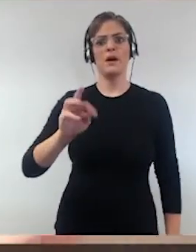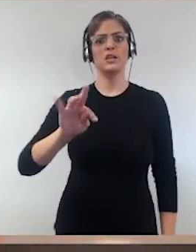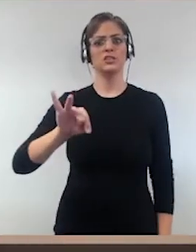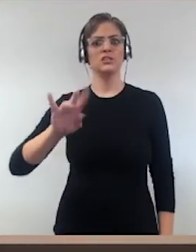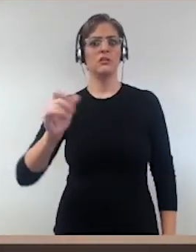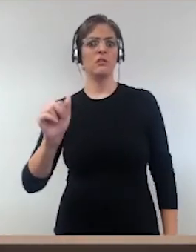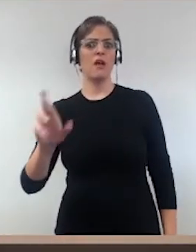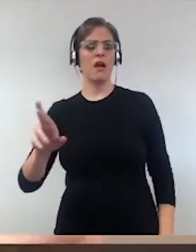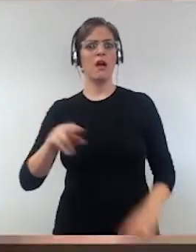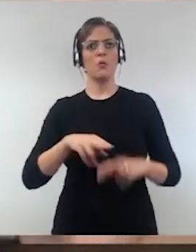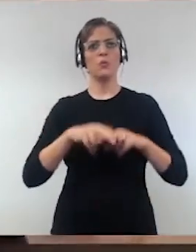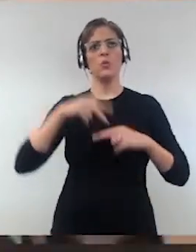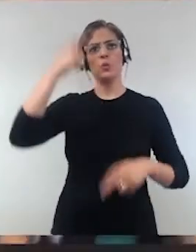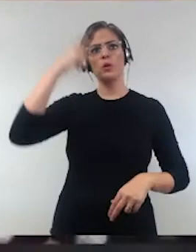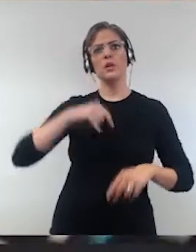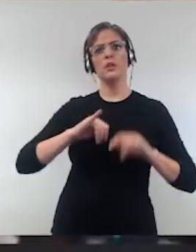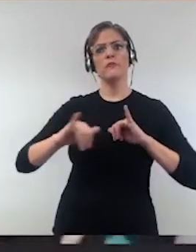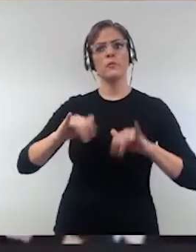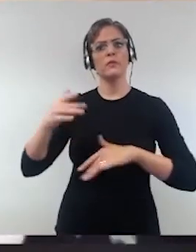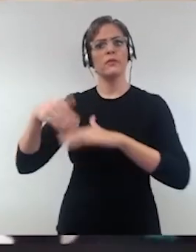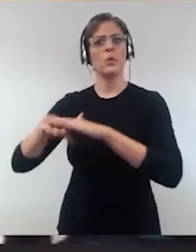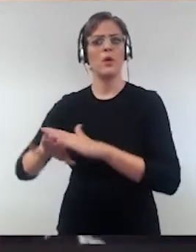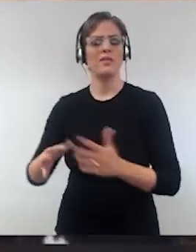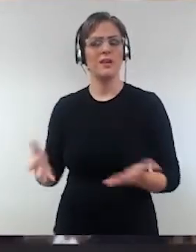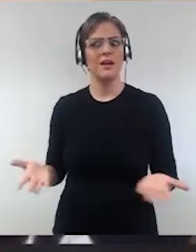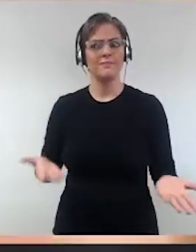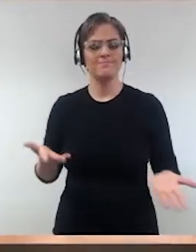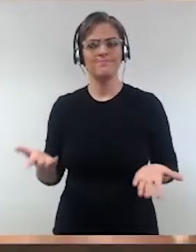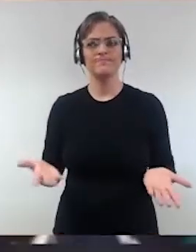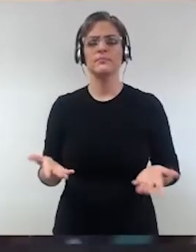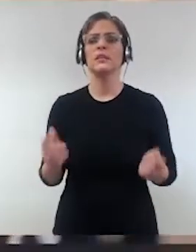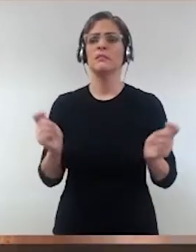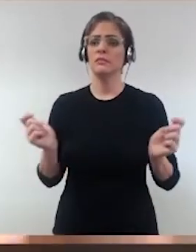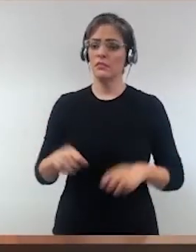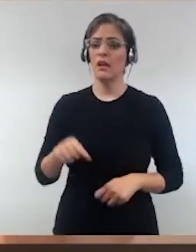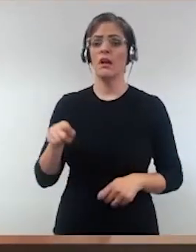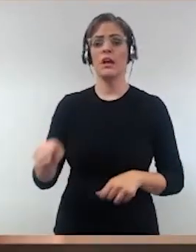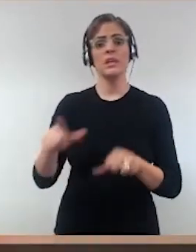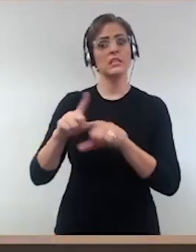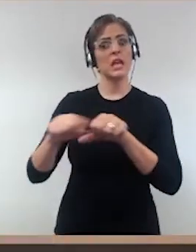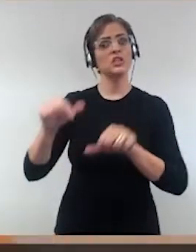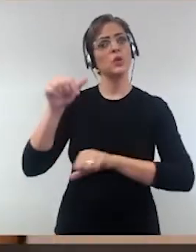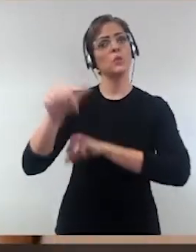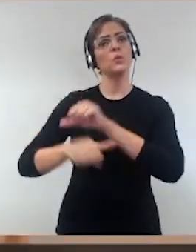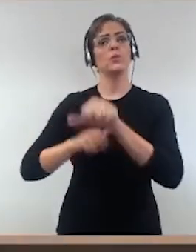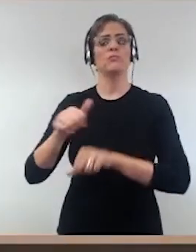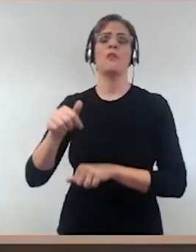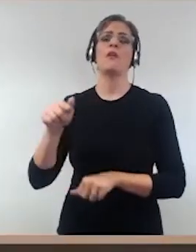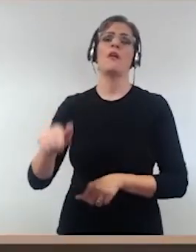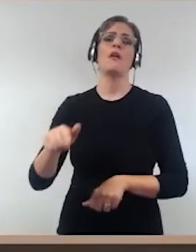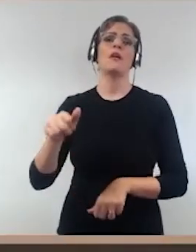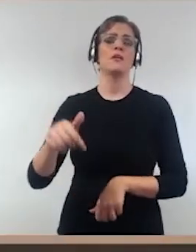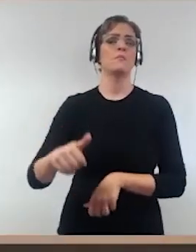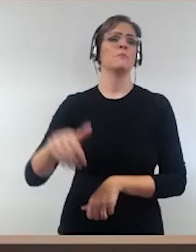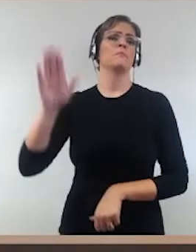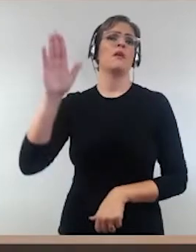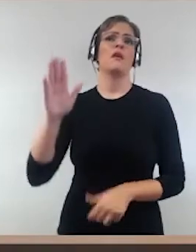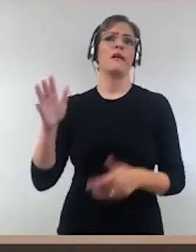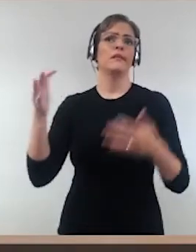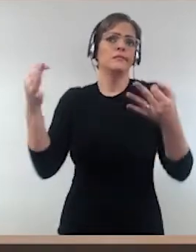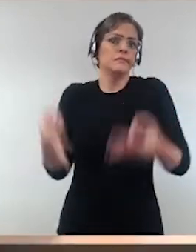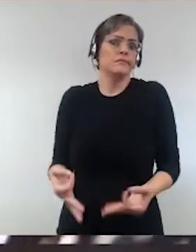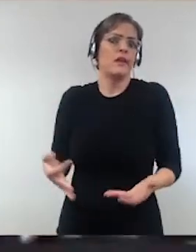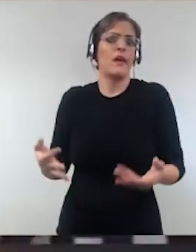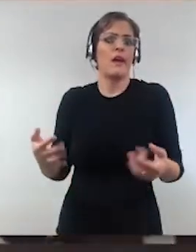Então, eu acho que a gente poderia transformar esse artigo em algo muito mais proporcional e